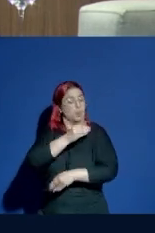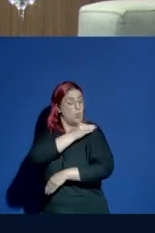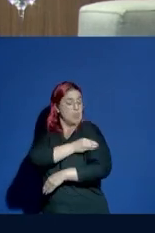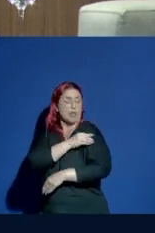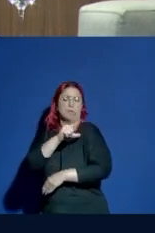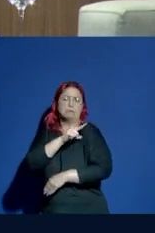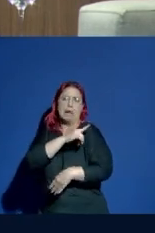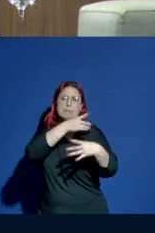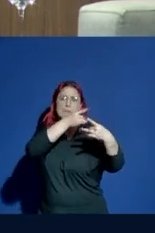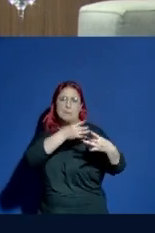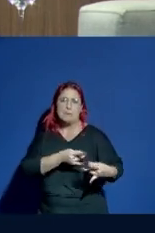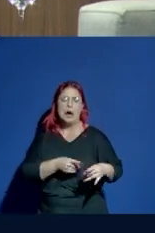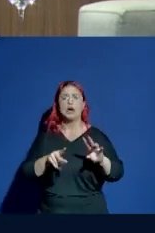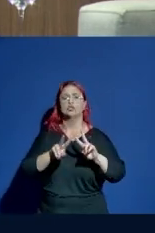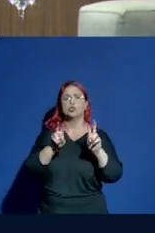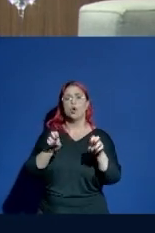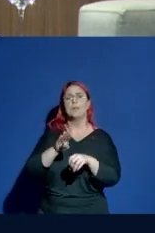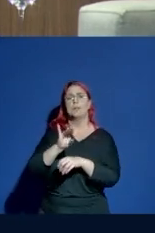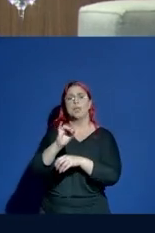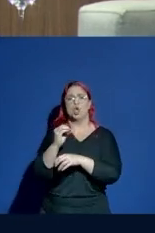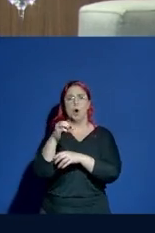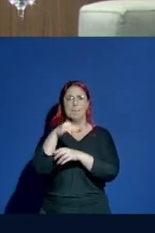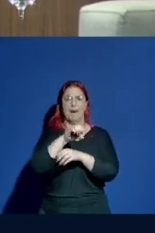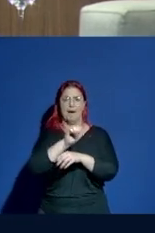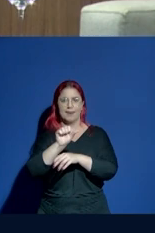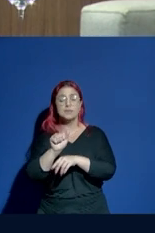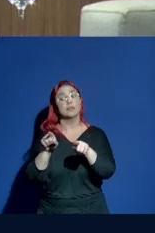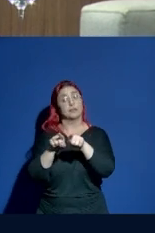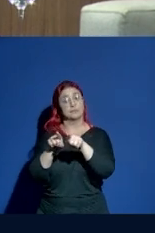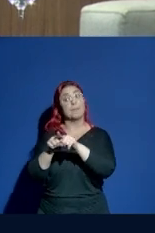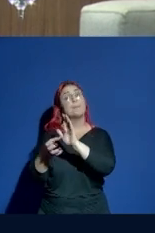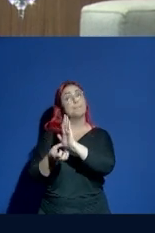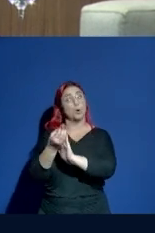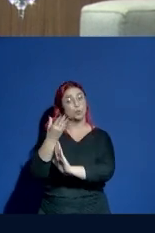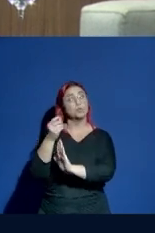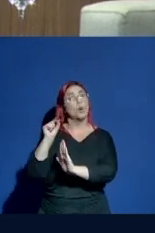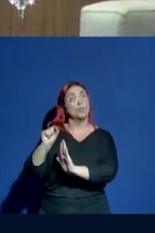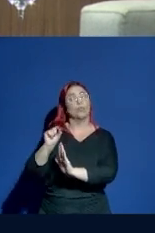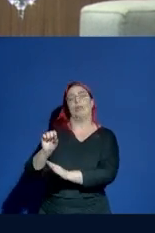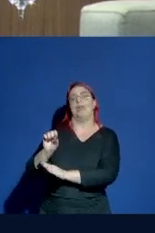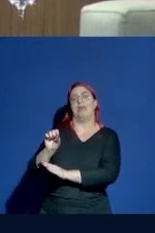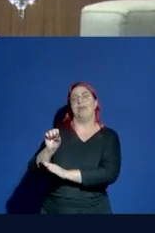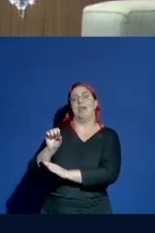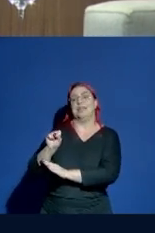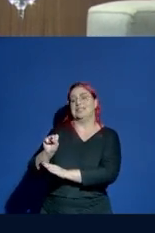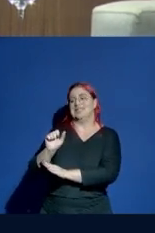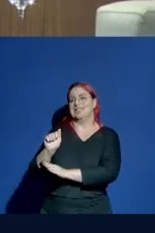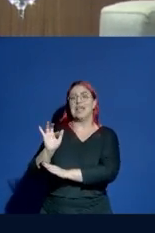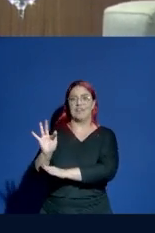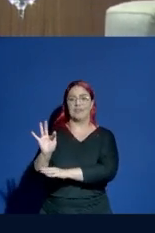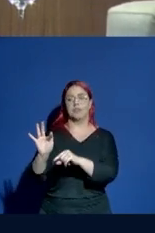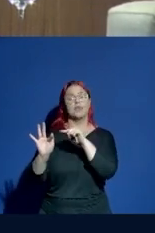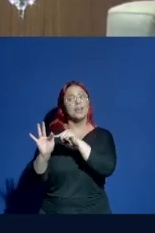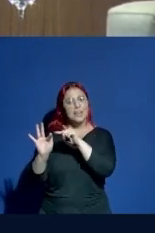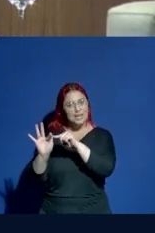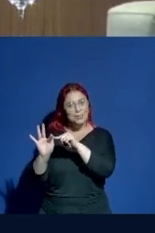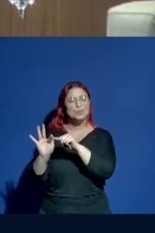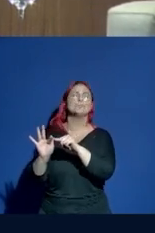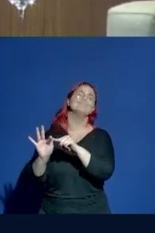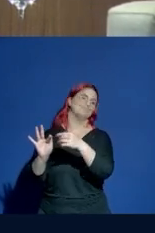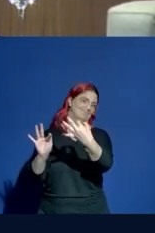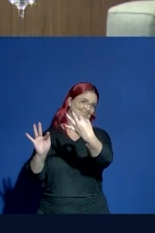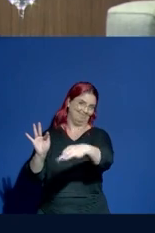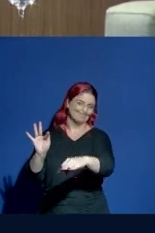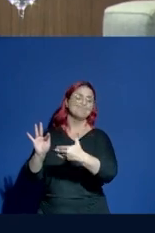potencialidades da biomassa e da produção do Safe que você destacou que o mundo vai Sem dúvida